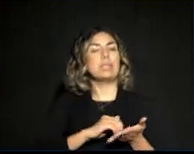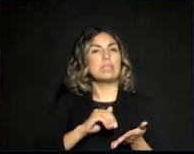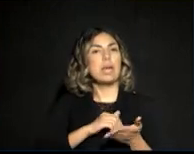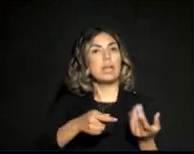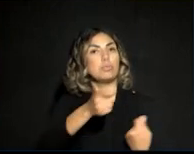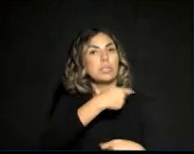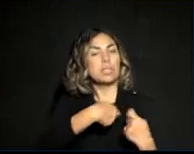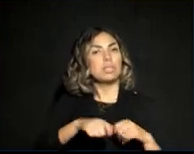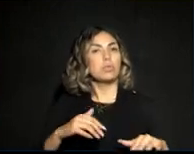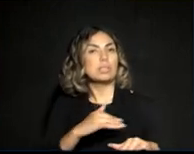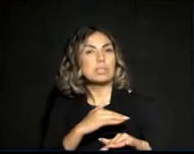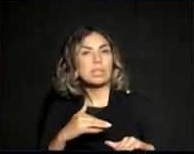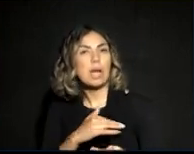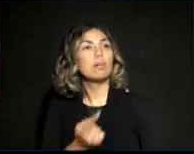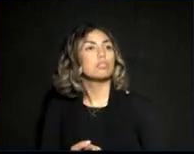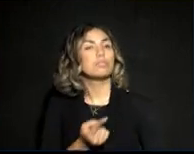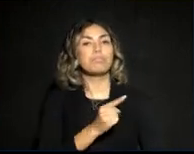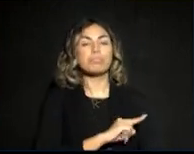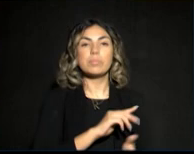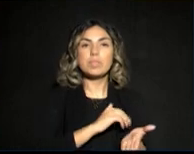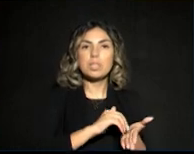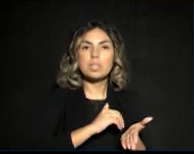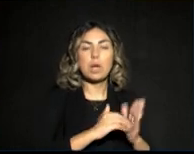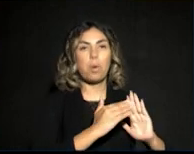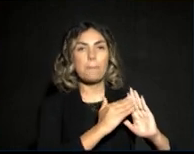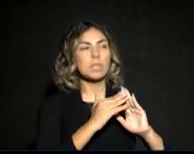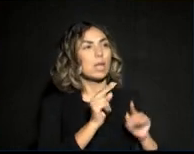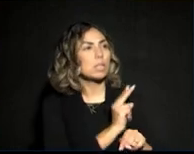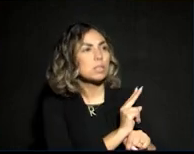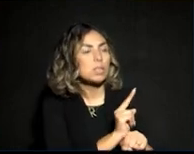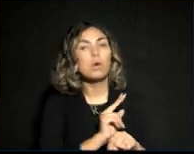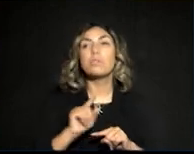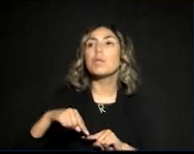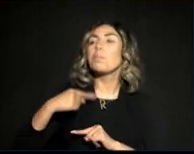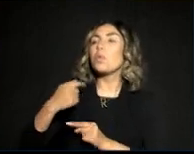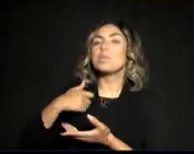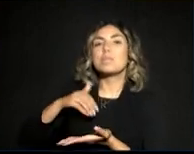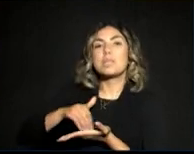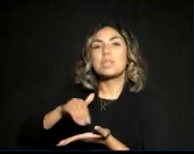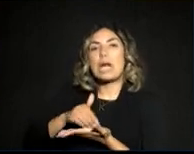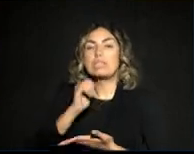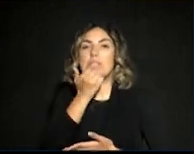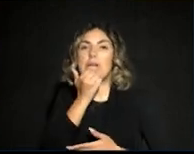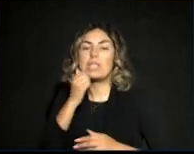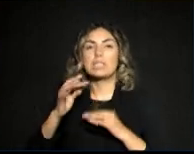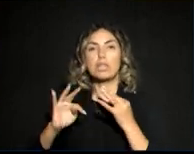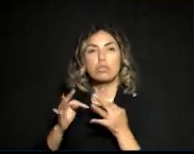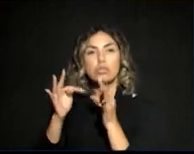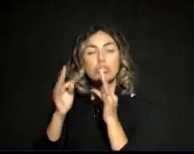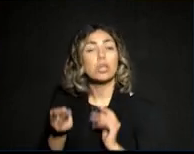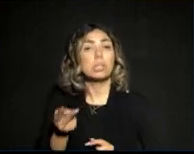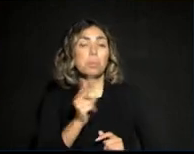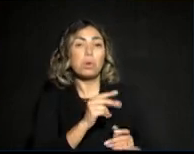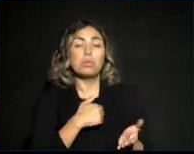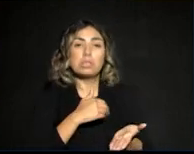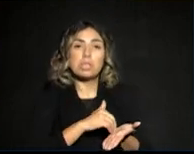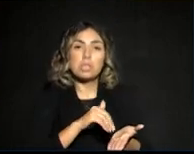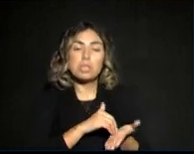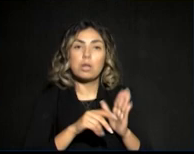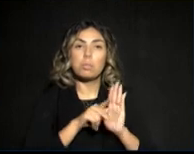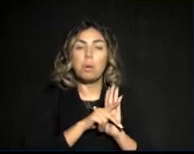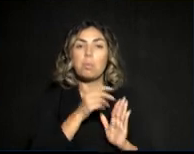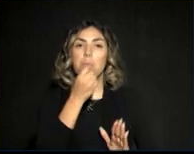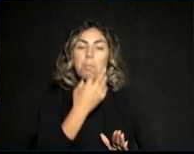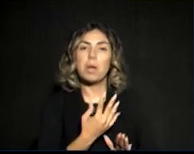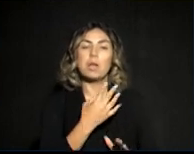da cidade secretário de habitação secretário de ciência e tecnologia Secretaria de bem-estar social até me eleger